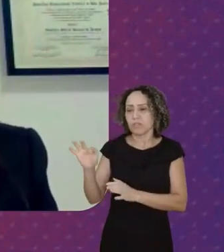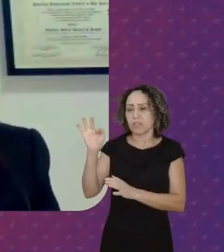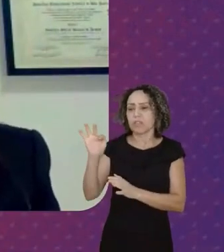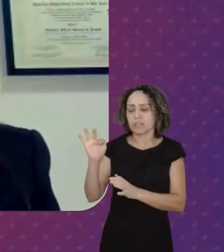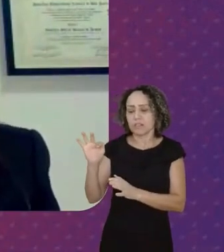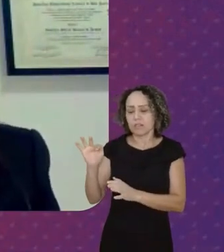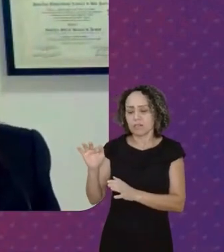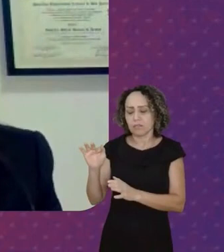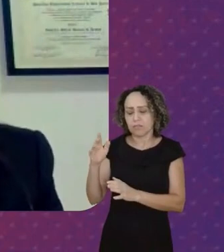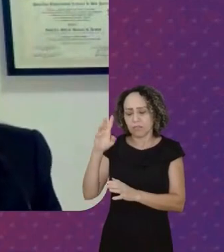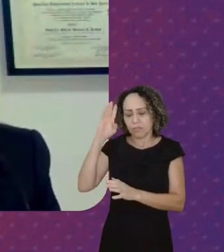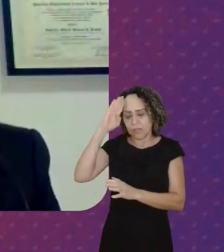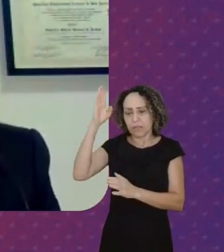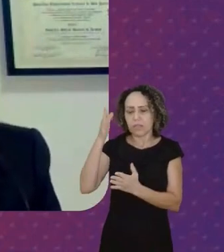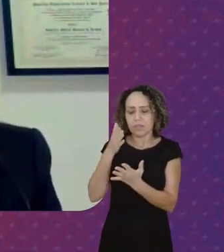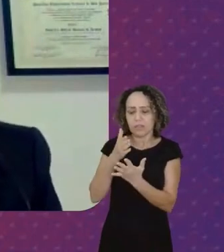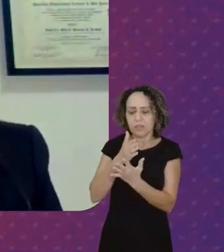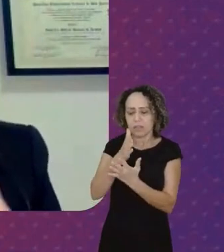que são